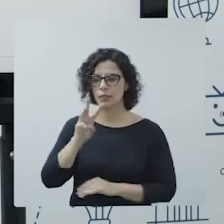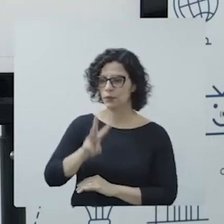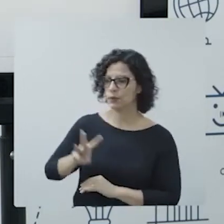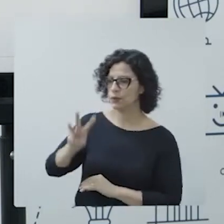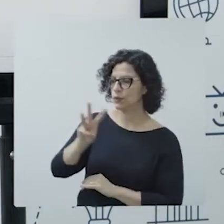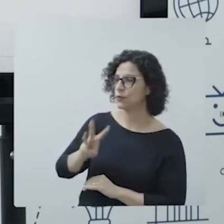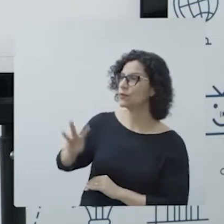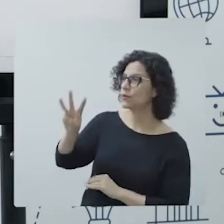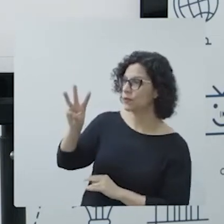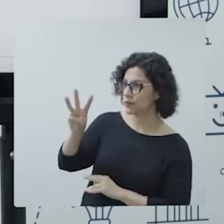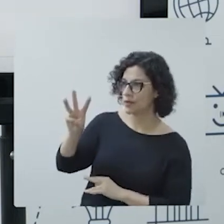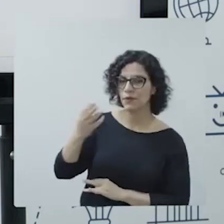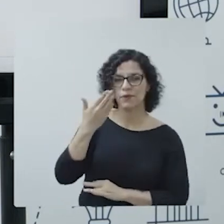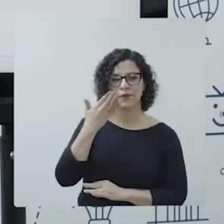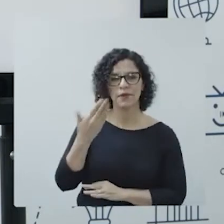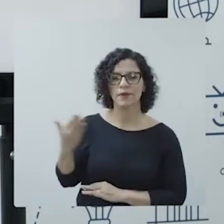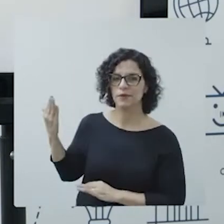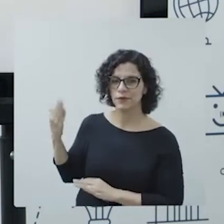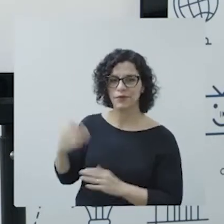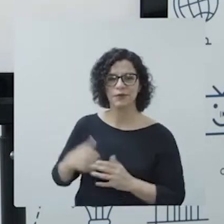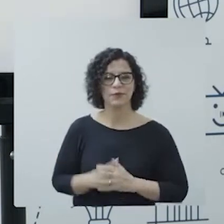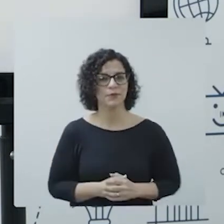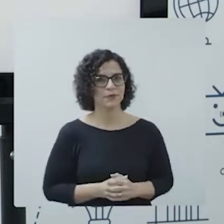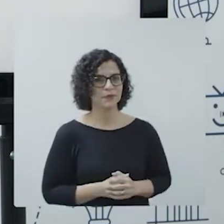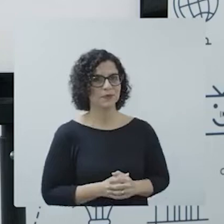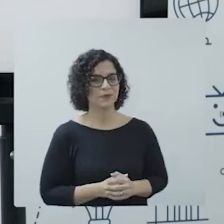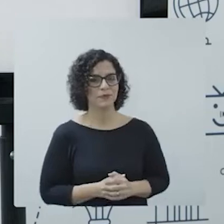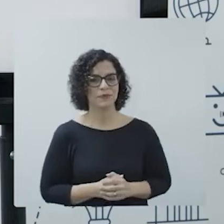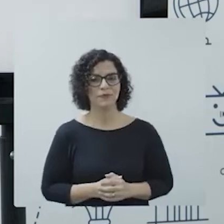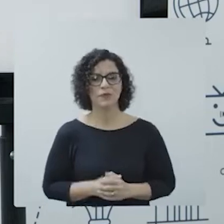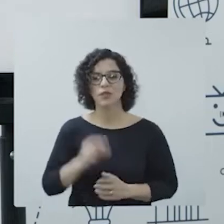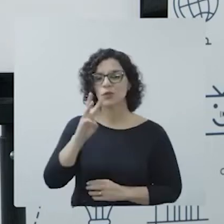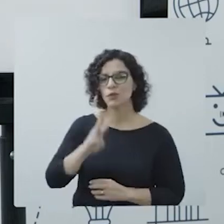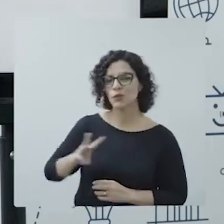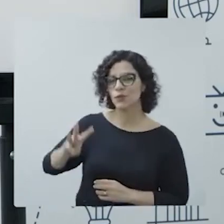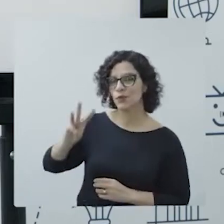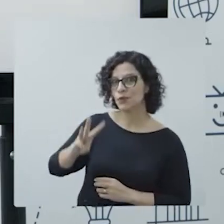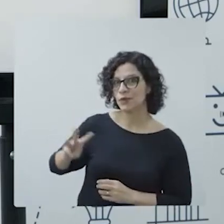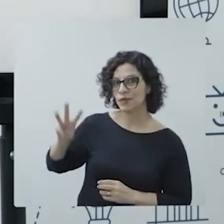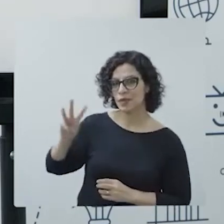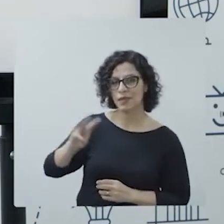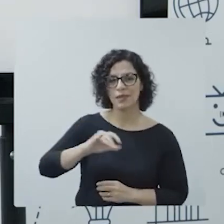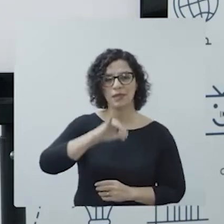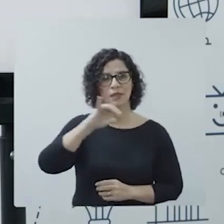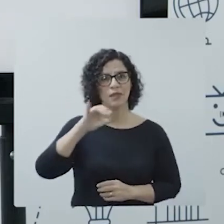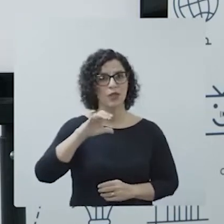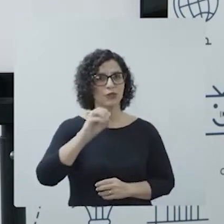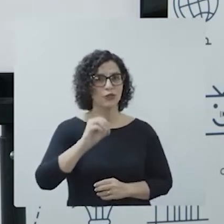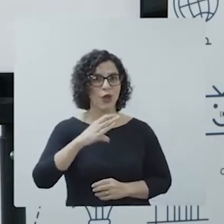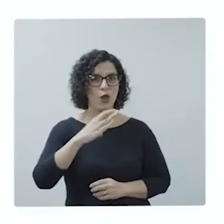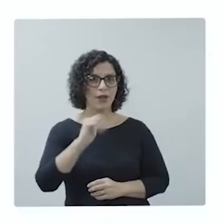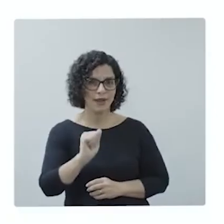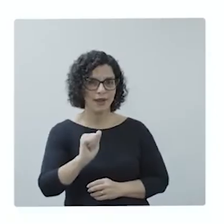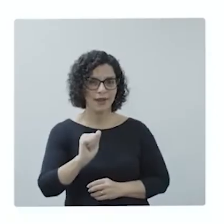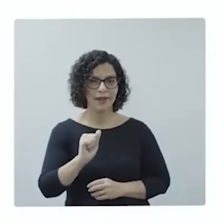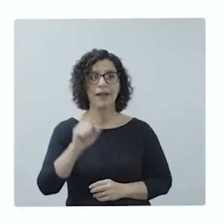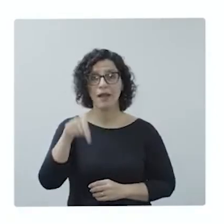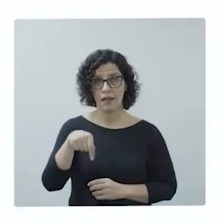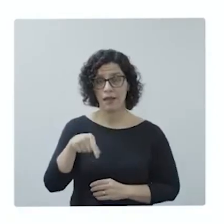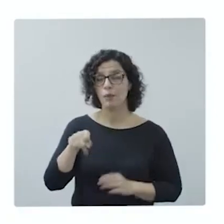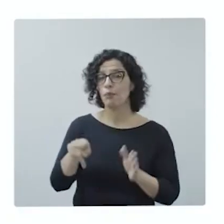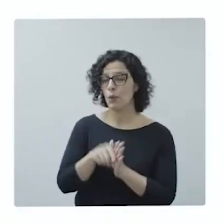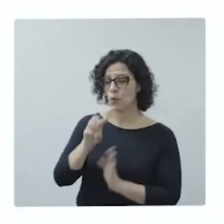num site. Olhe lá, qual site? No site Joca.